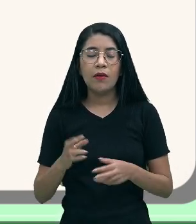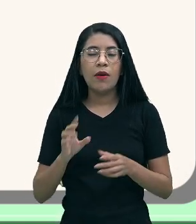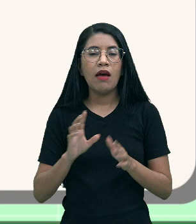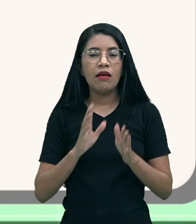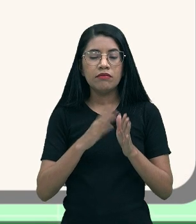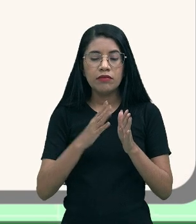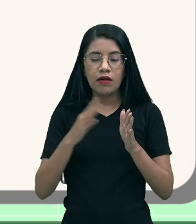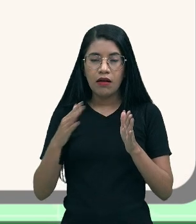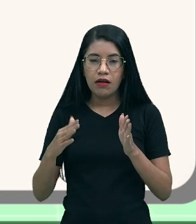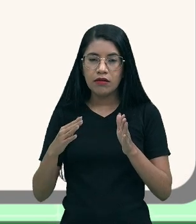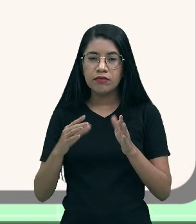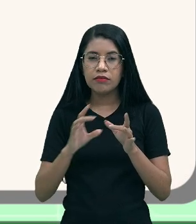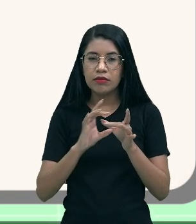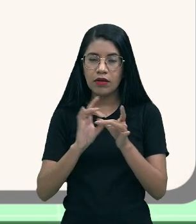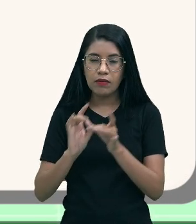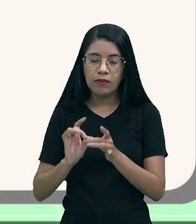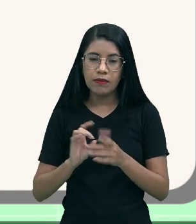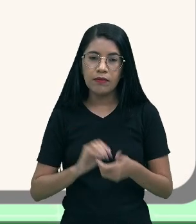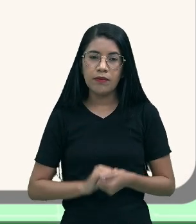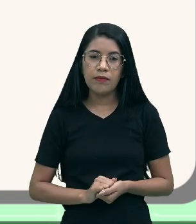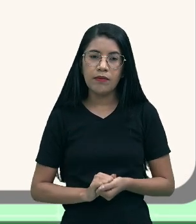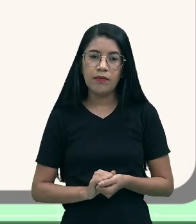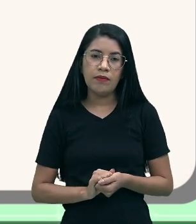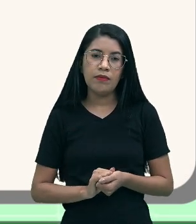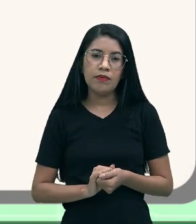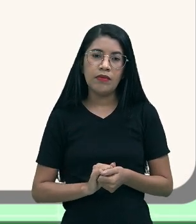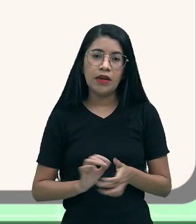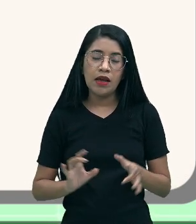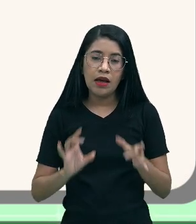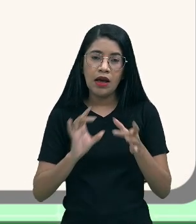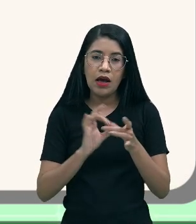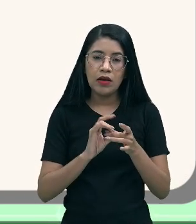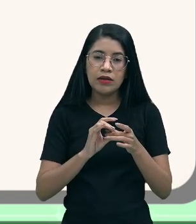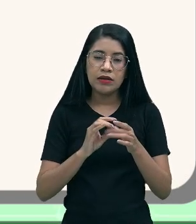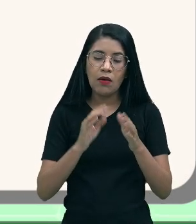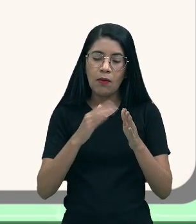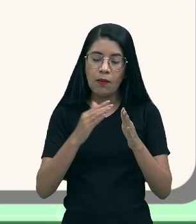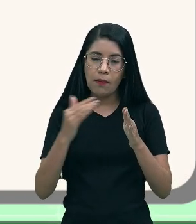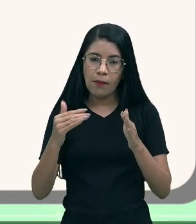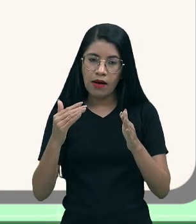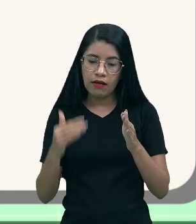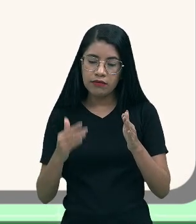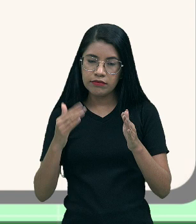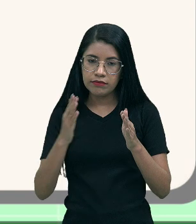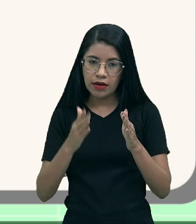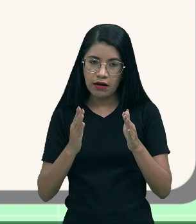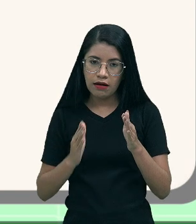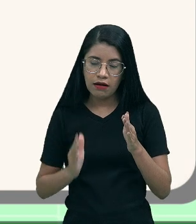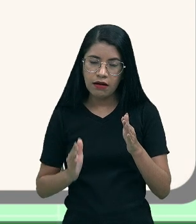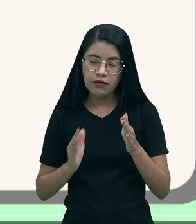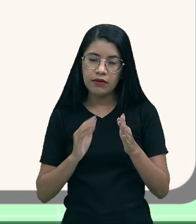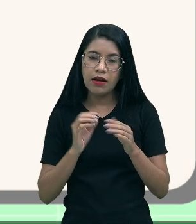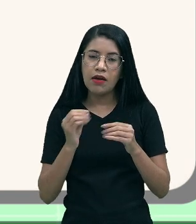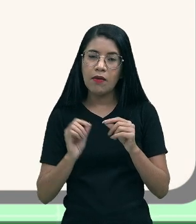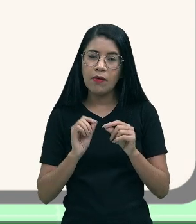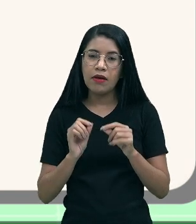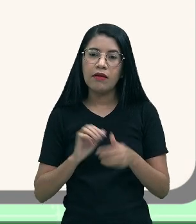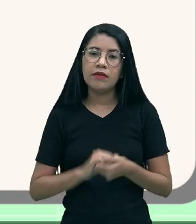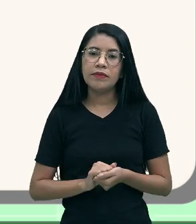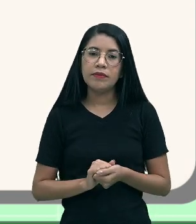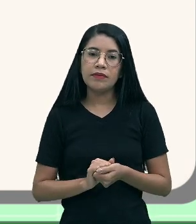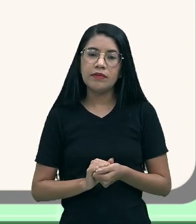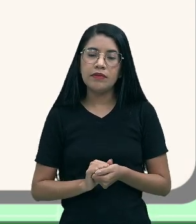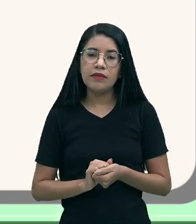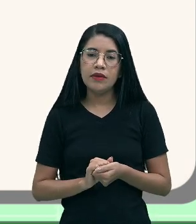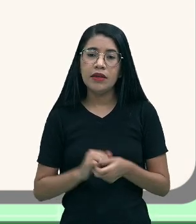série. Agora, na associação em paralelo, quando ligamos em paralelo os resistores, ficam submetidos ao mesmo